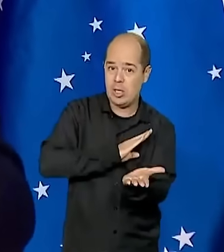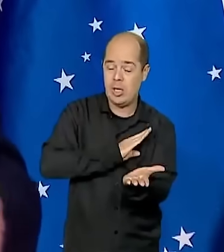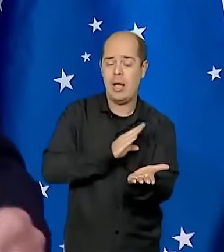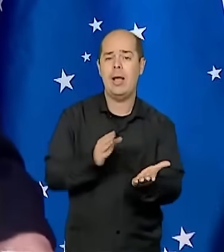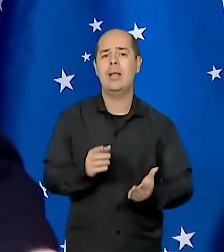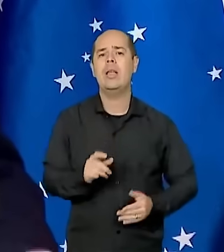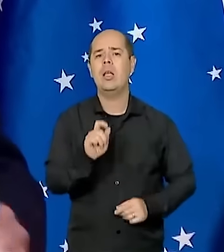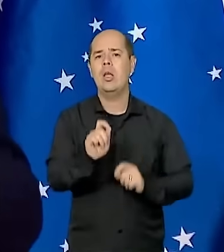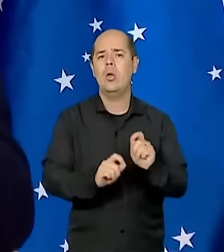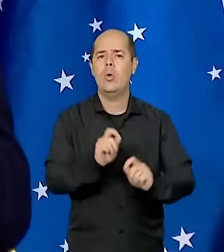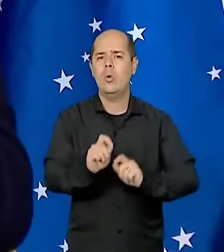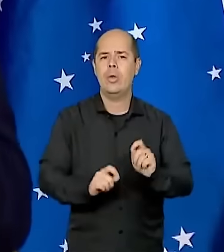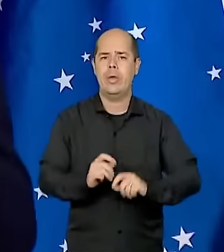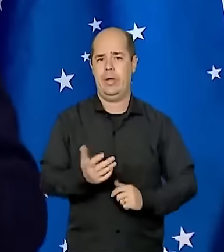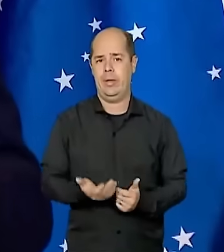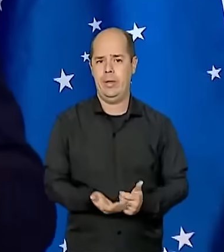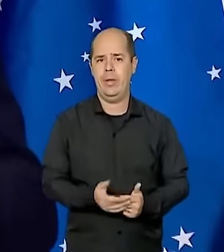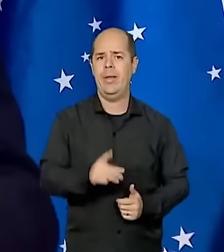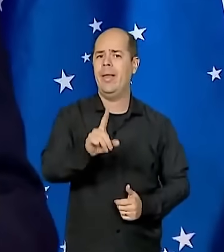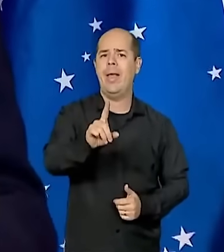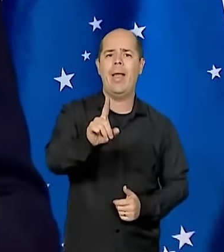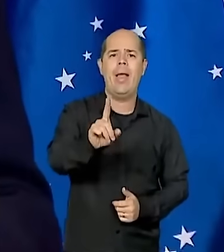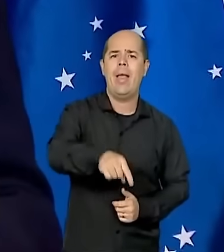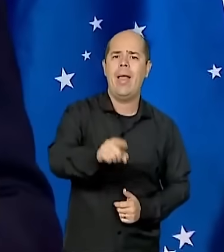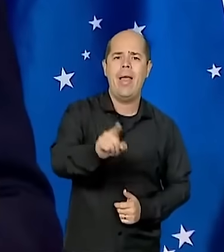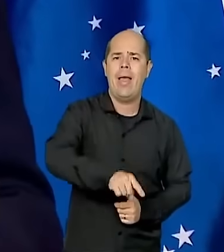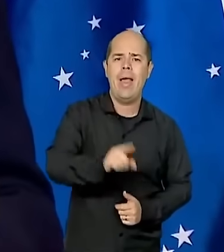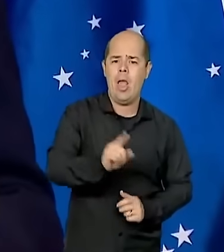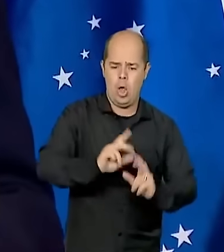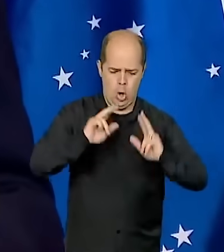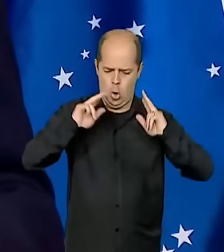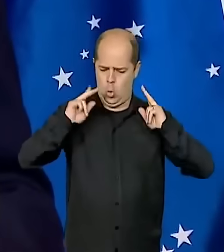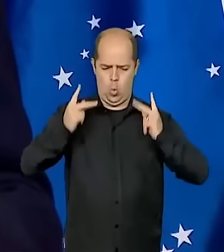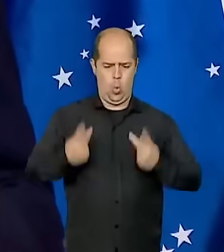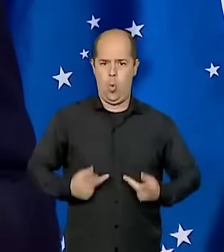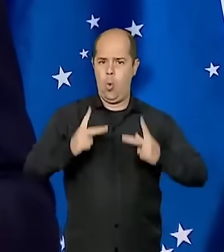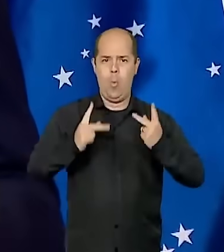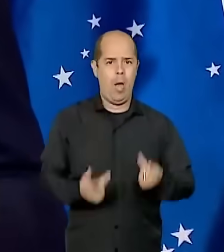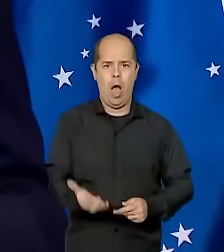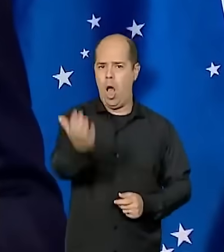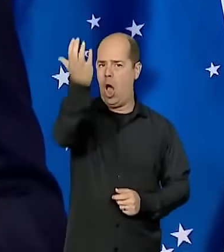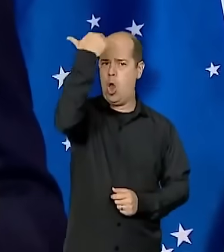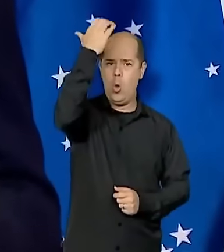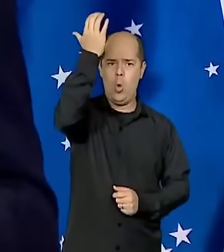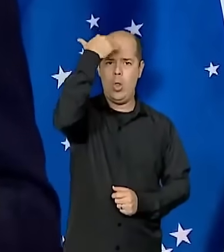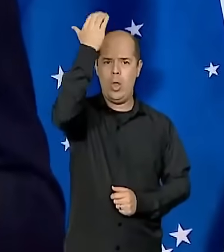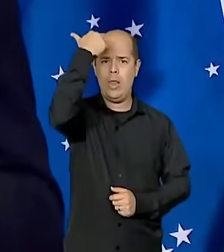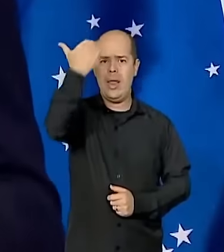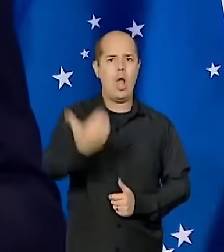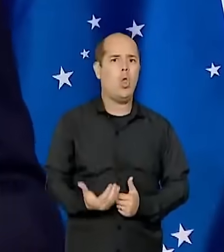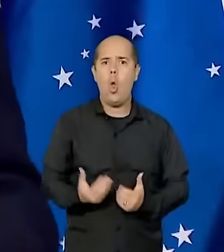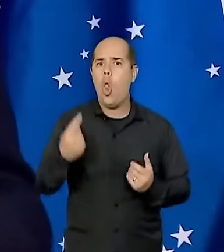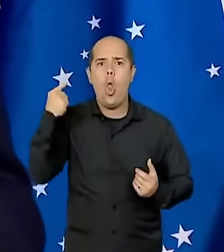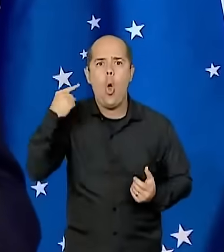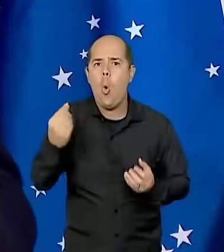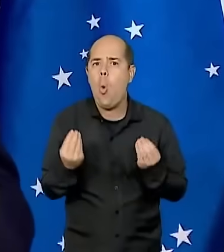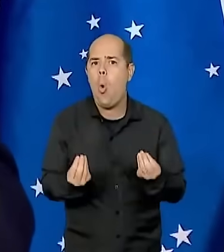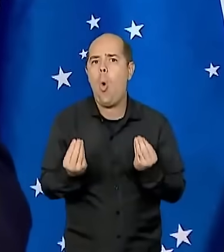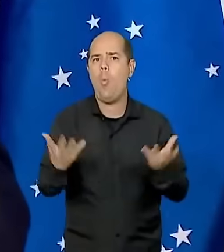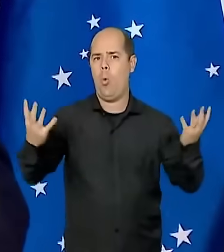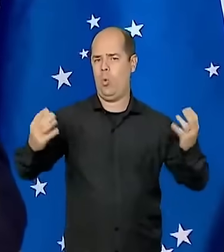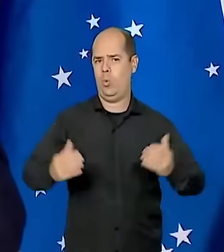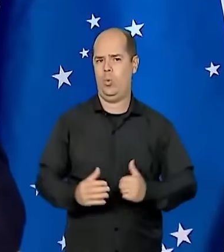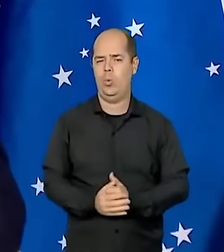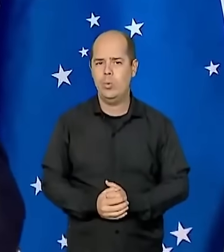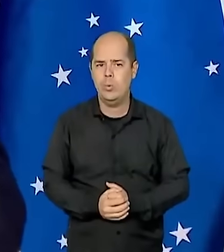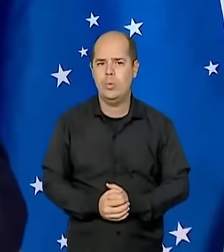mais, nada menos do que a irracionalidade do ser humano. E quero dizer para vocês que tudo isso acontece